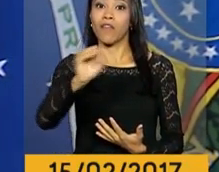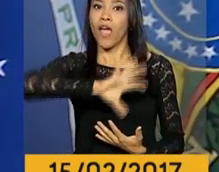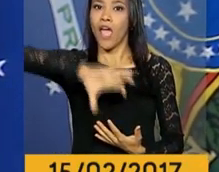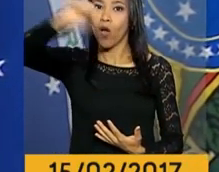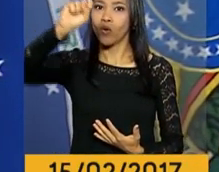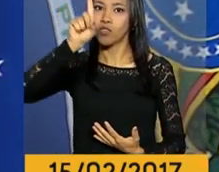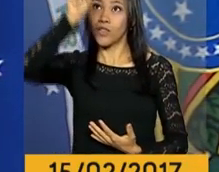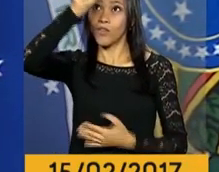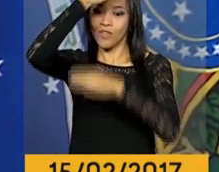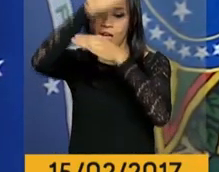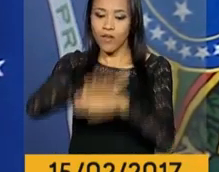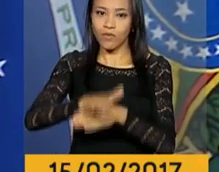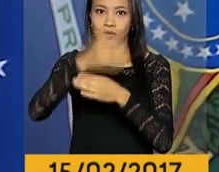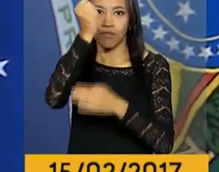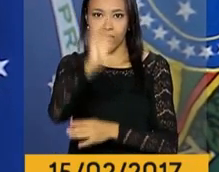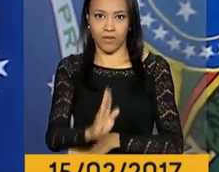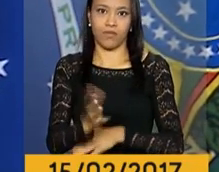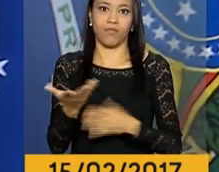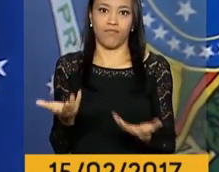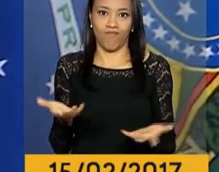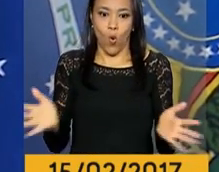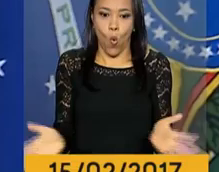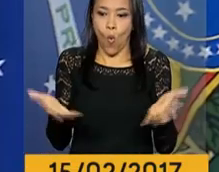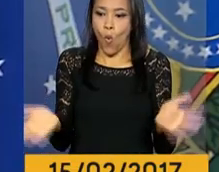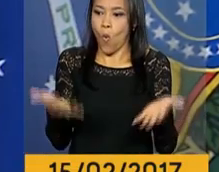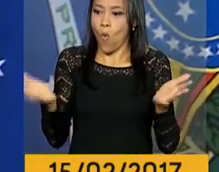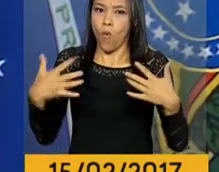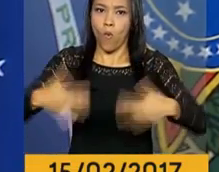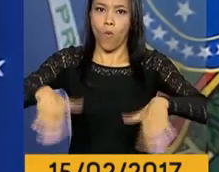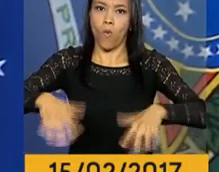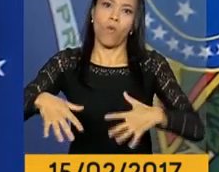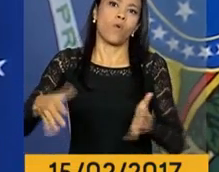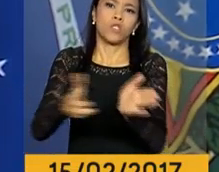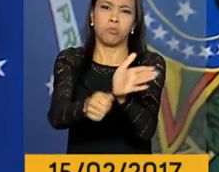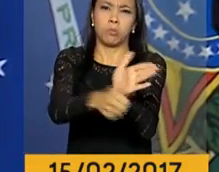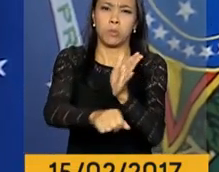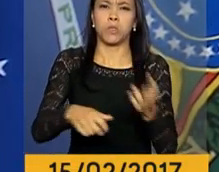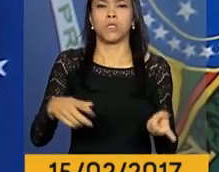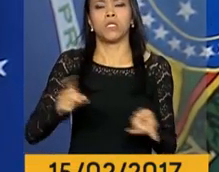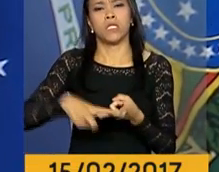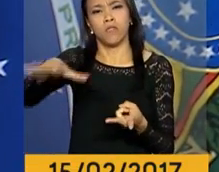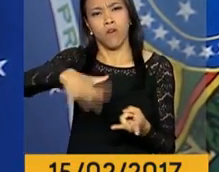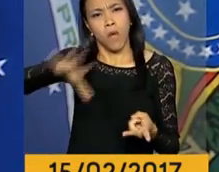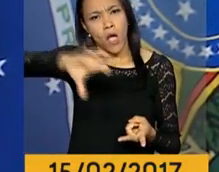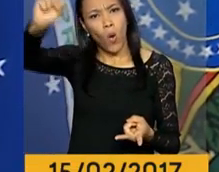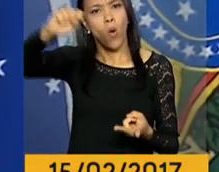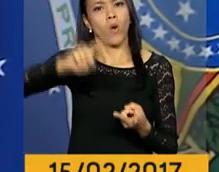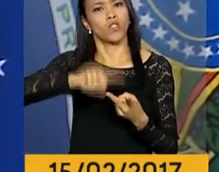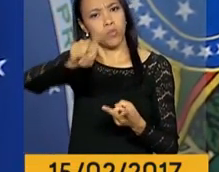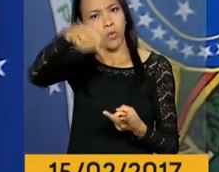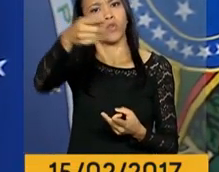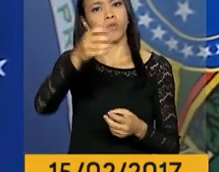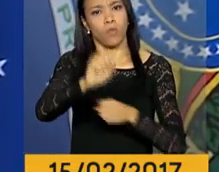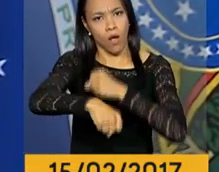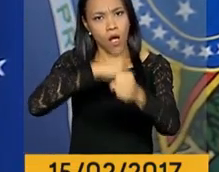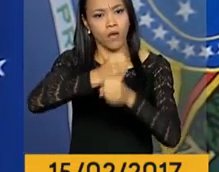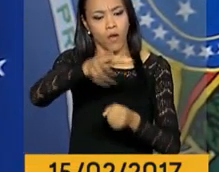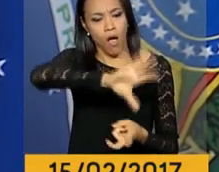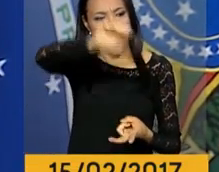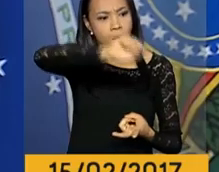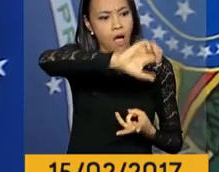Brasil, não é verdade? Nós estamos, nós vamos ter uma safra Recorde nesse ano, vamos ter uma safra Record no ano que vem. E vocês sabem que o